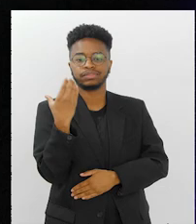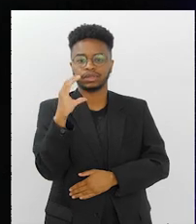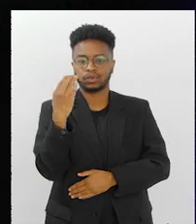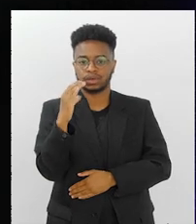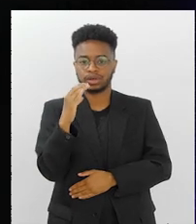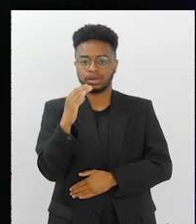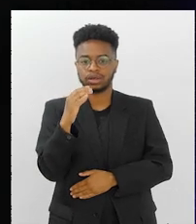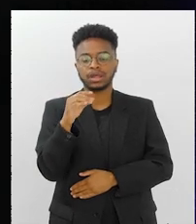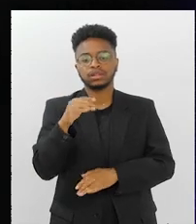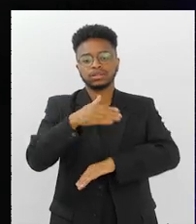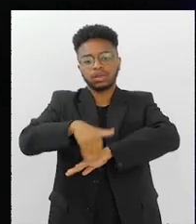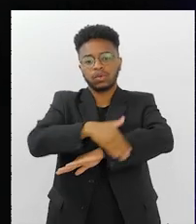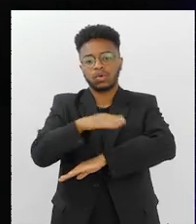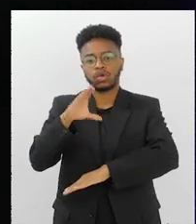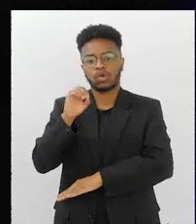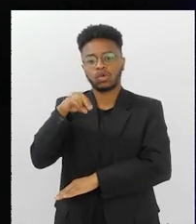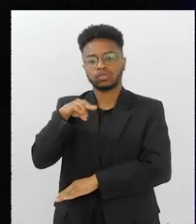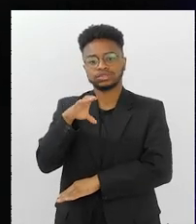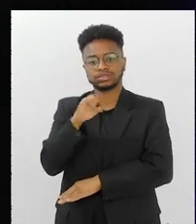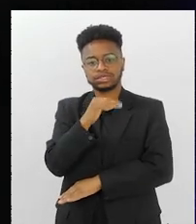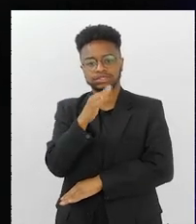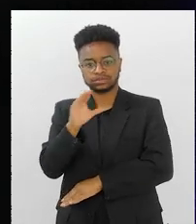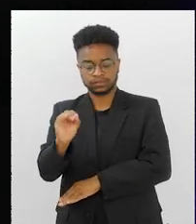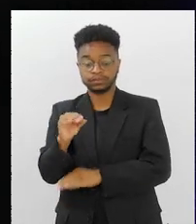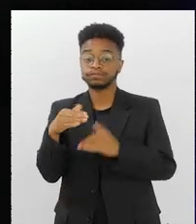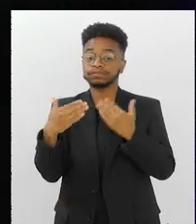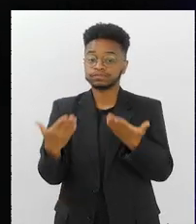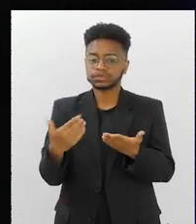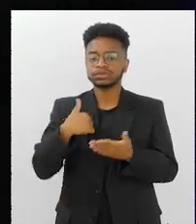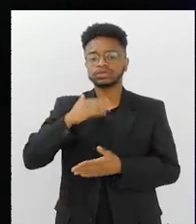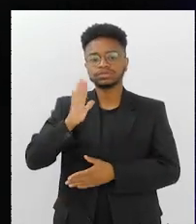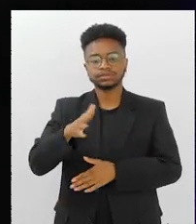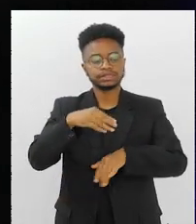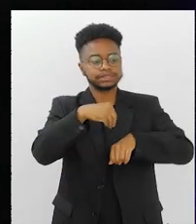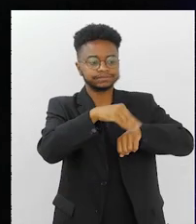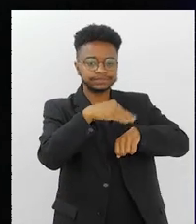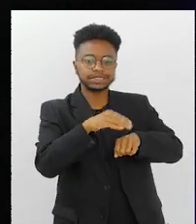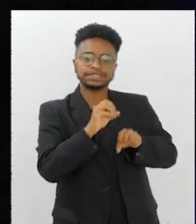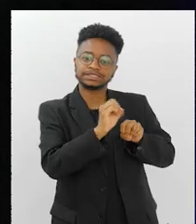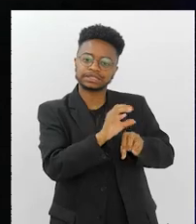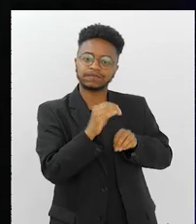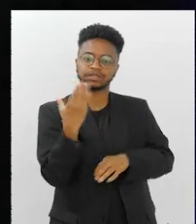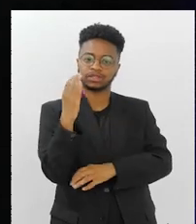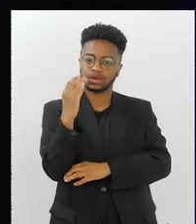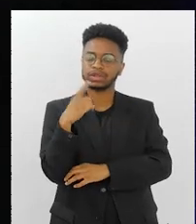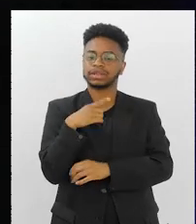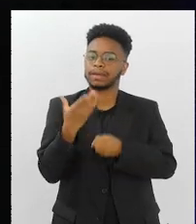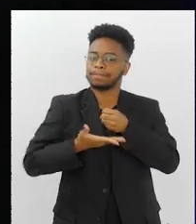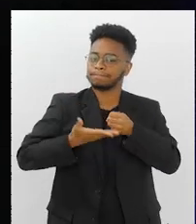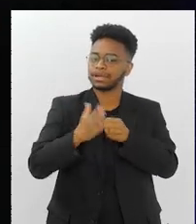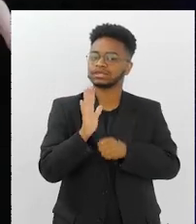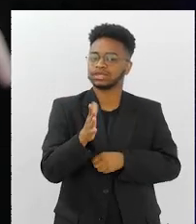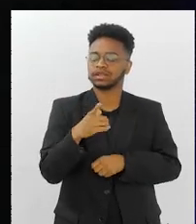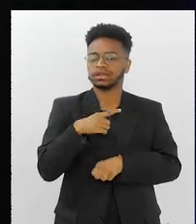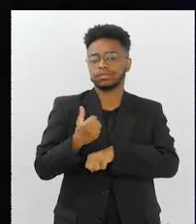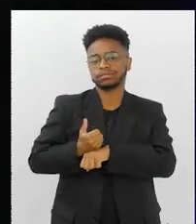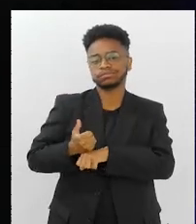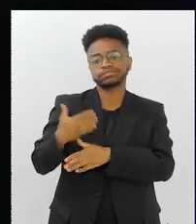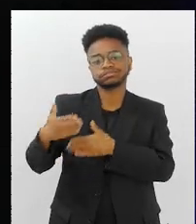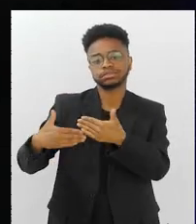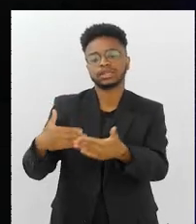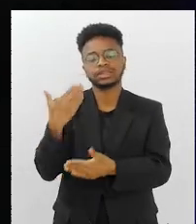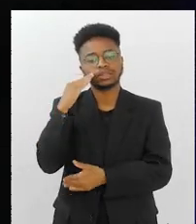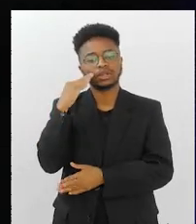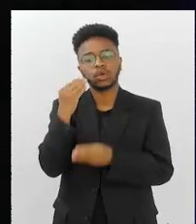na Amaral na Amaral não agora agora na na Rua da Conceição e aí então já era coreógrafo em niteró Então já tinha ali uma base já tava construindo uma